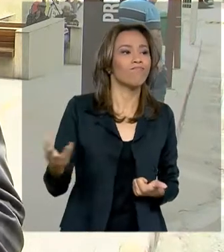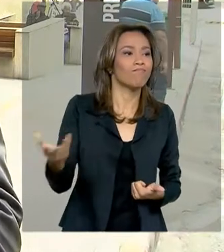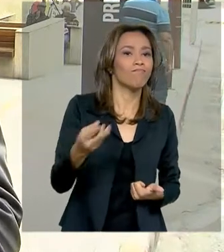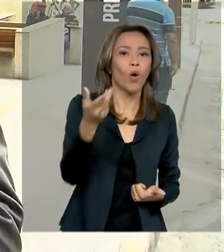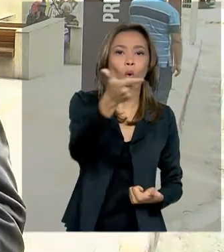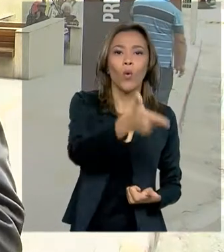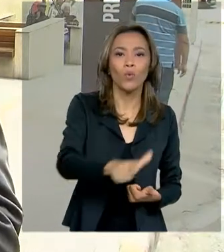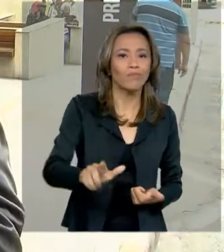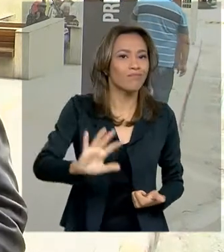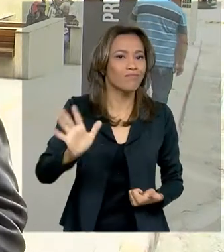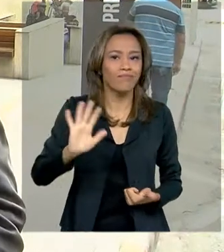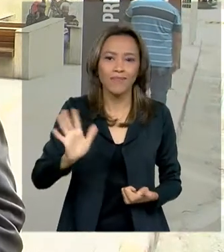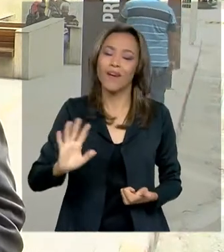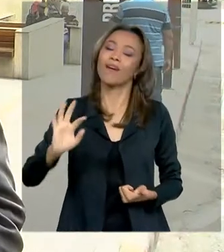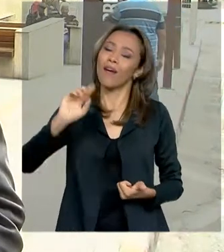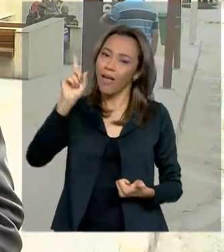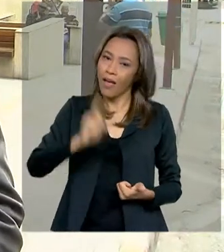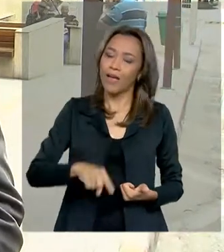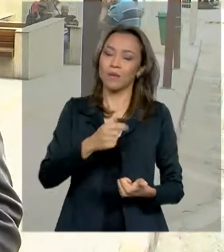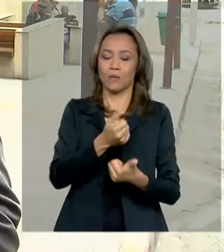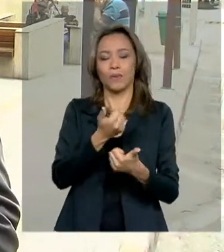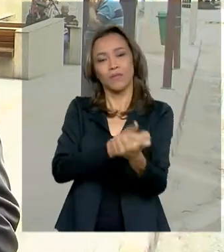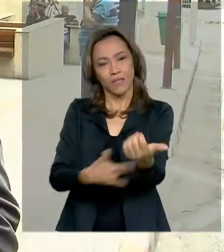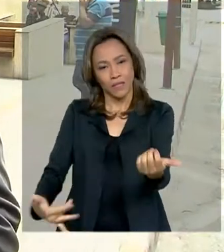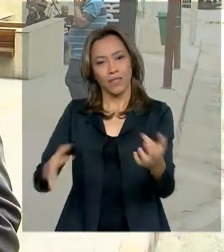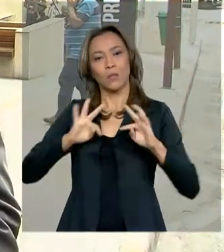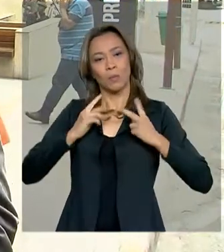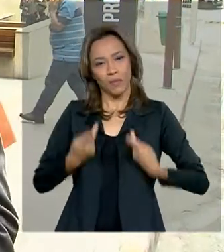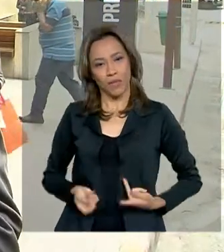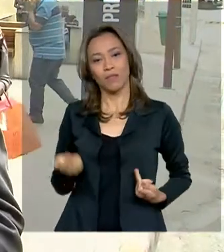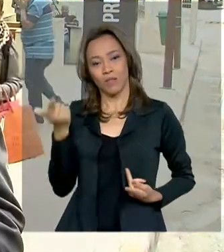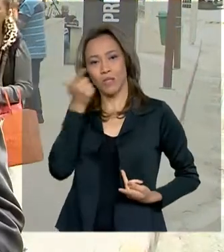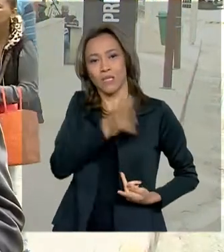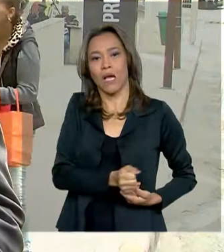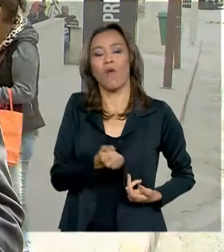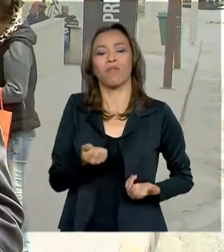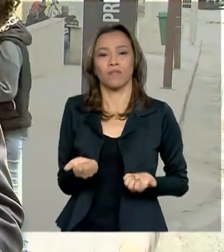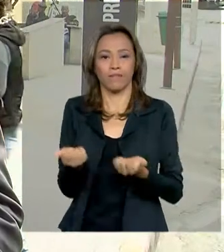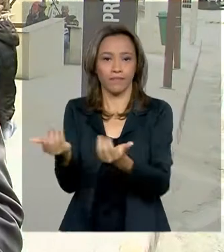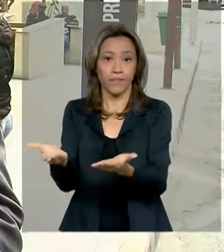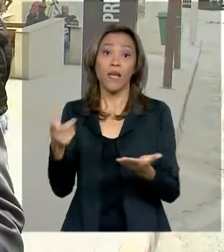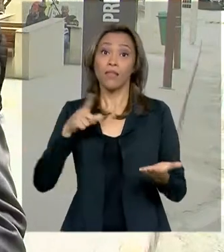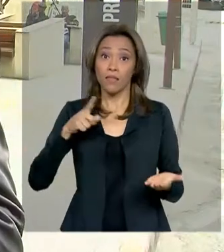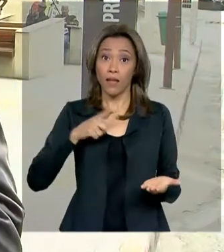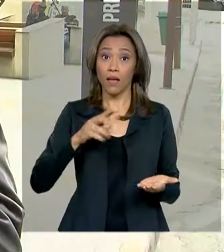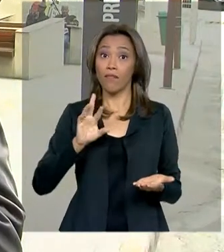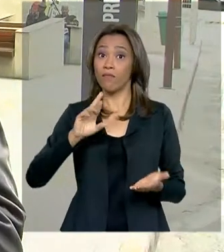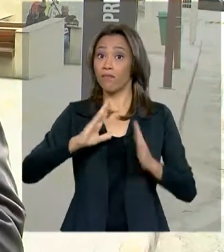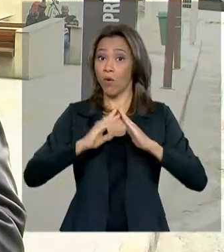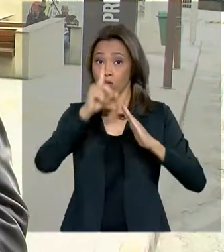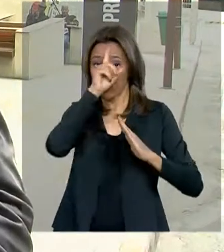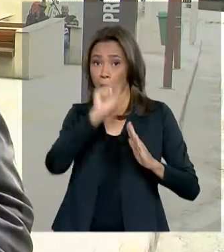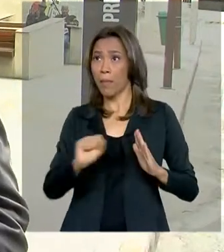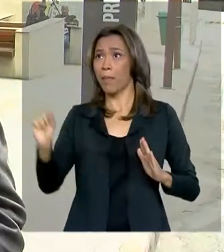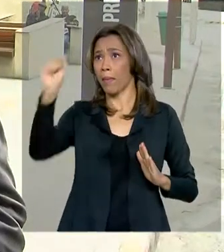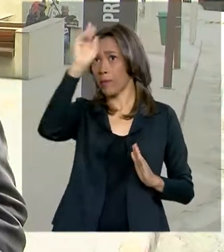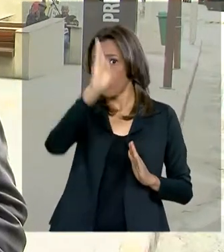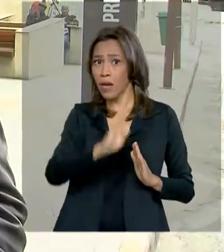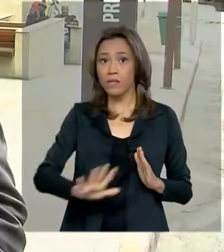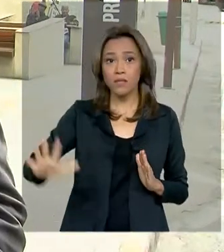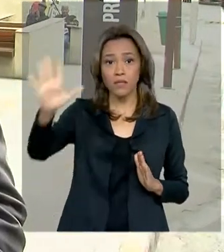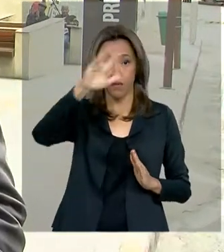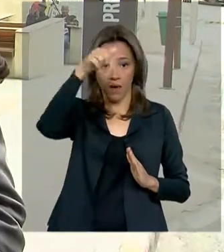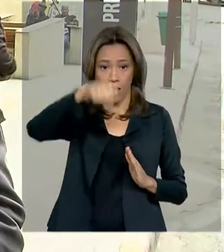sangue humano. Hoje, Dia do Doador, há ações em vários hemocentros em todo o Brasil. Aqui na Fundação ProSangue, localizada